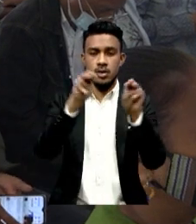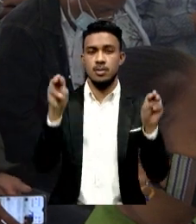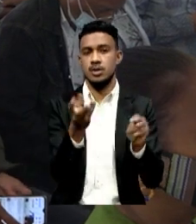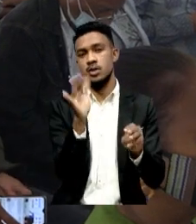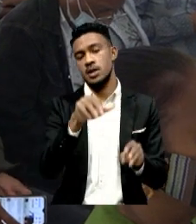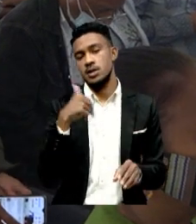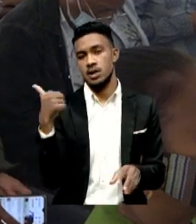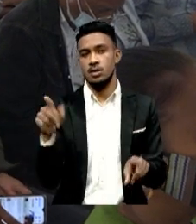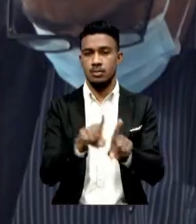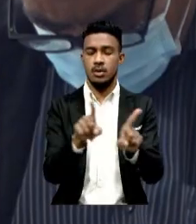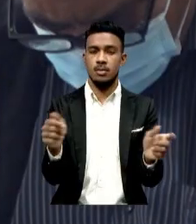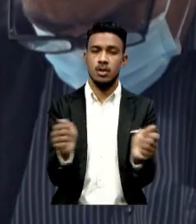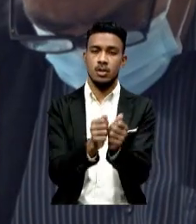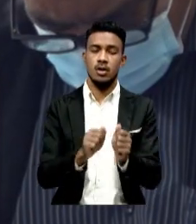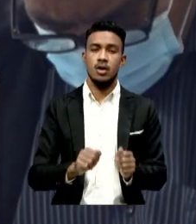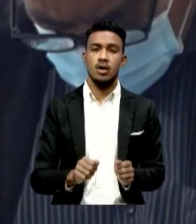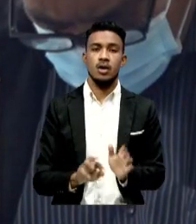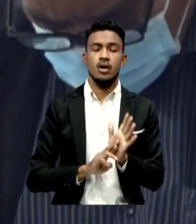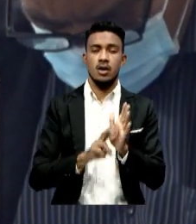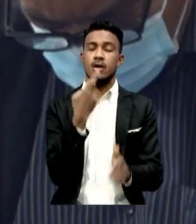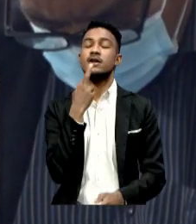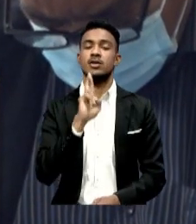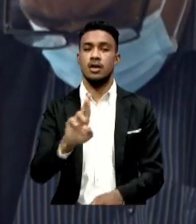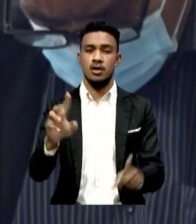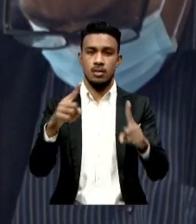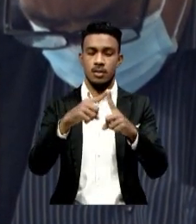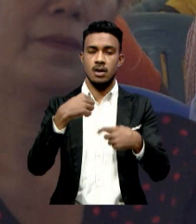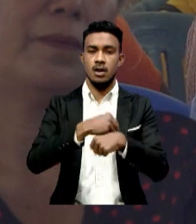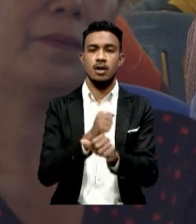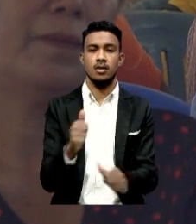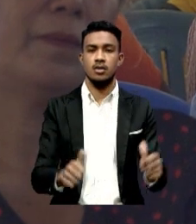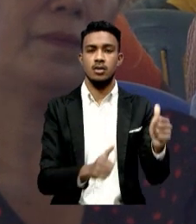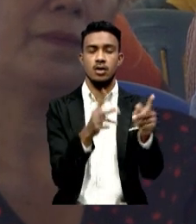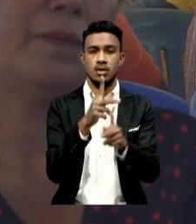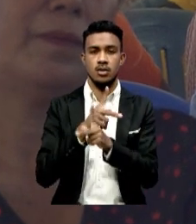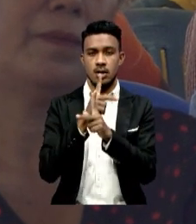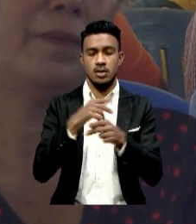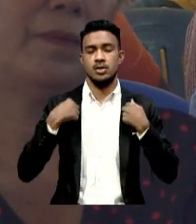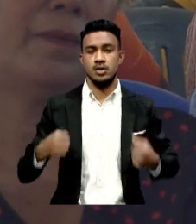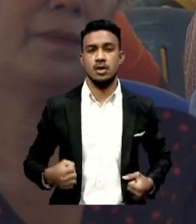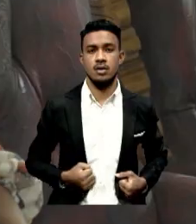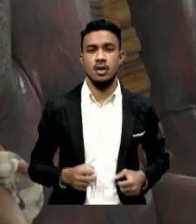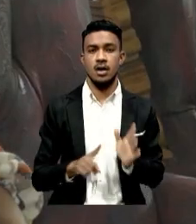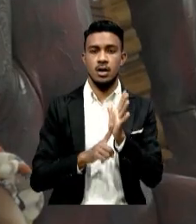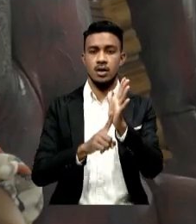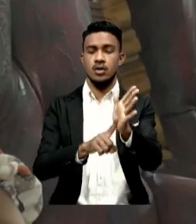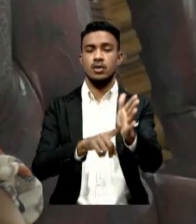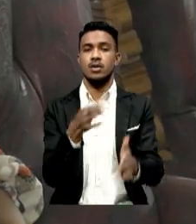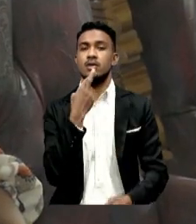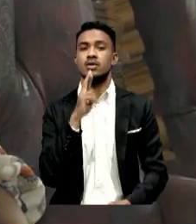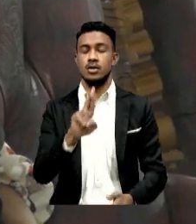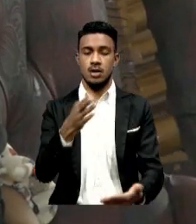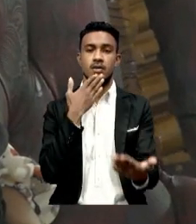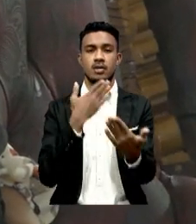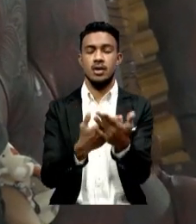o resultado integração, ba implementação cuidado saúde primária, né? Há tudo na resultado de ver maca de